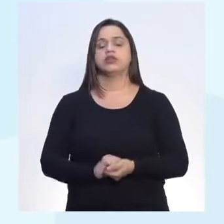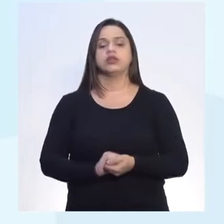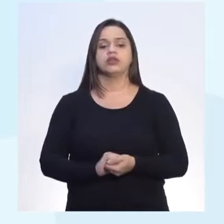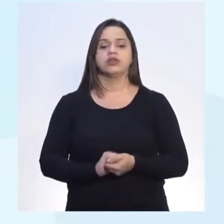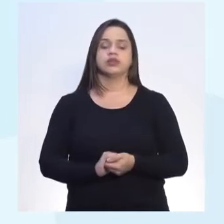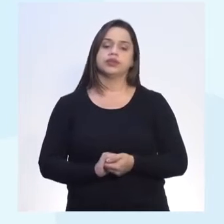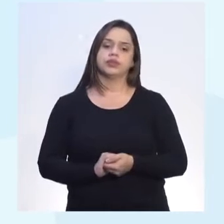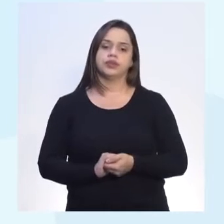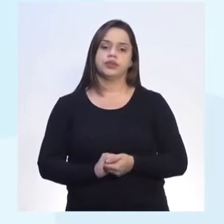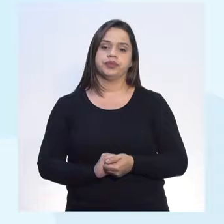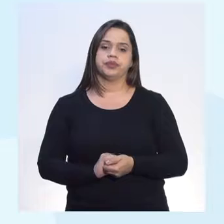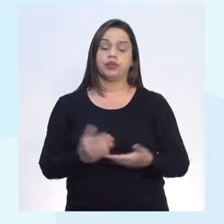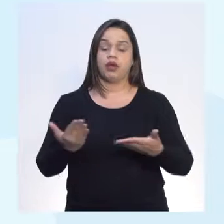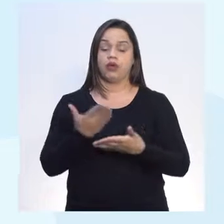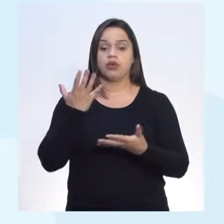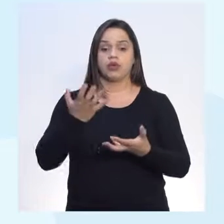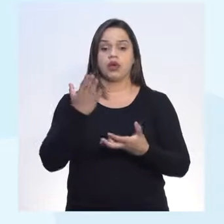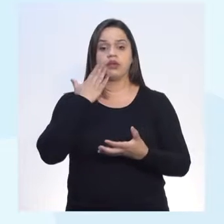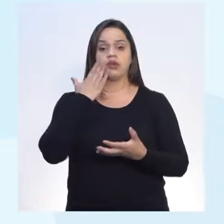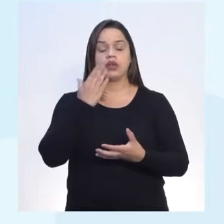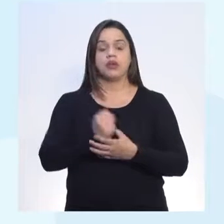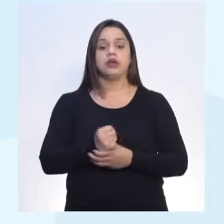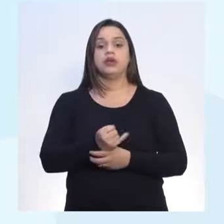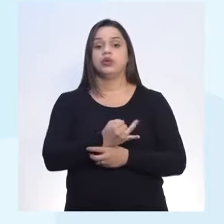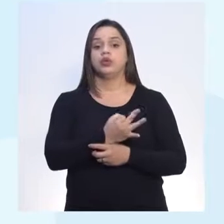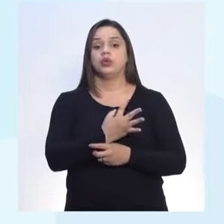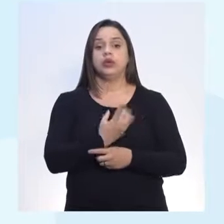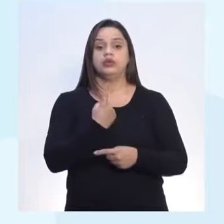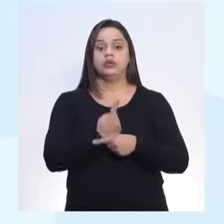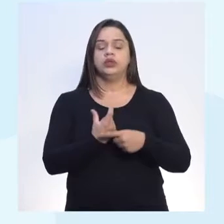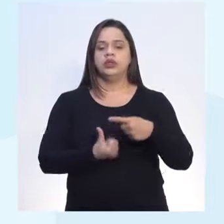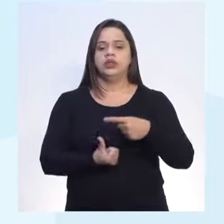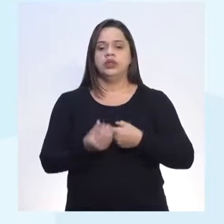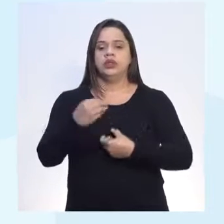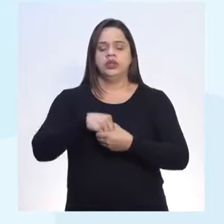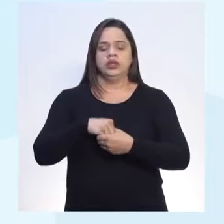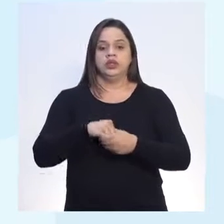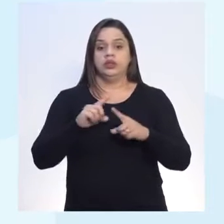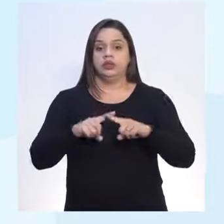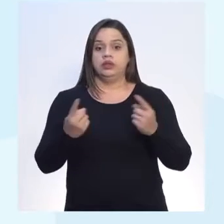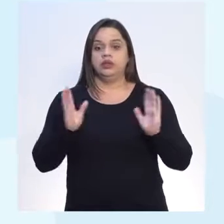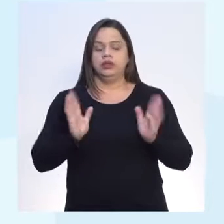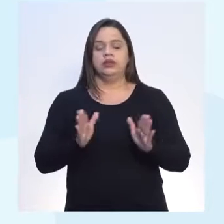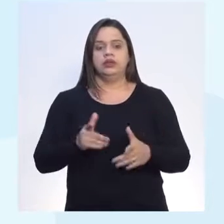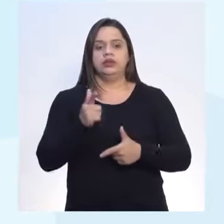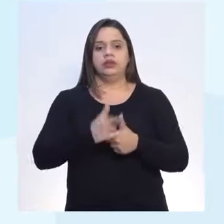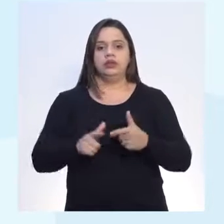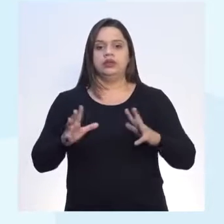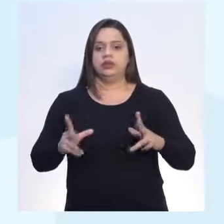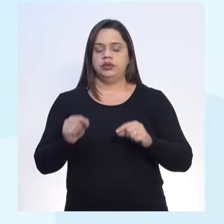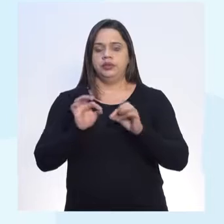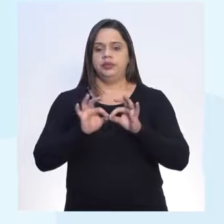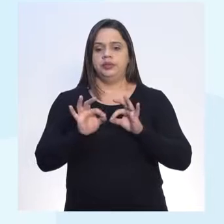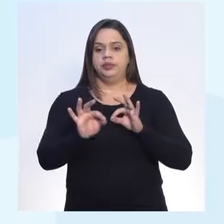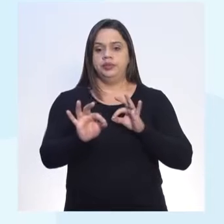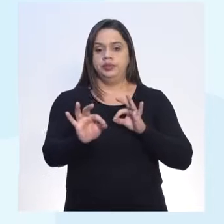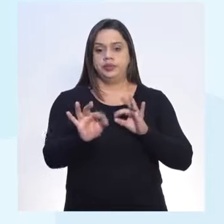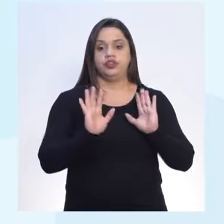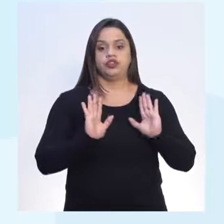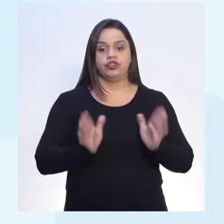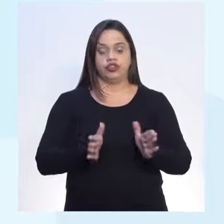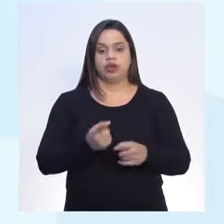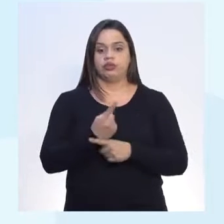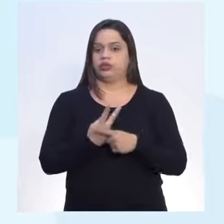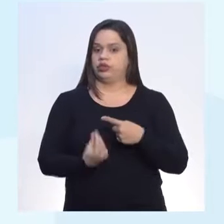no inteiro. Eu quero saber quantos 1/6 cabem, sendo que eu já dividi toda essa reta, né, em 1/6.